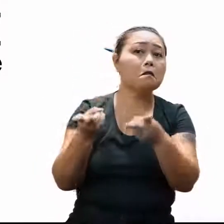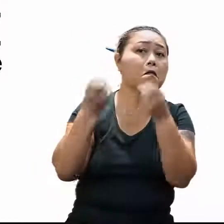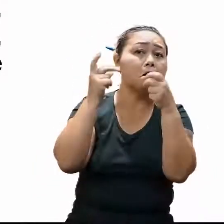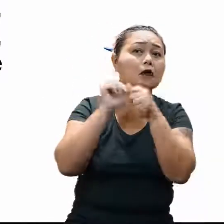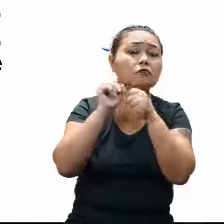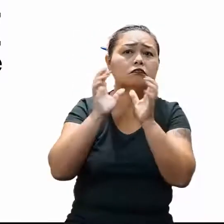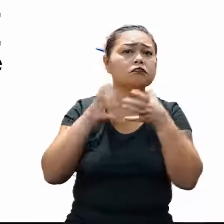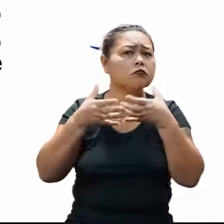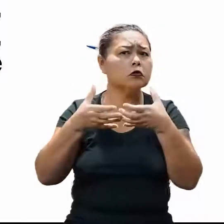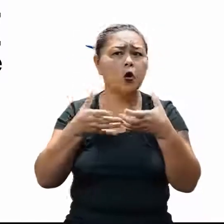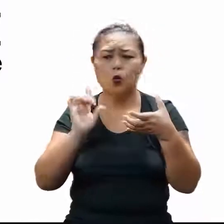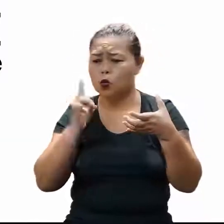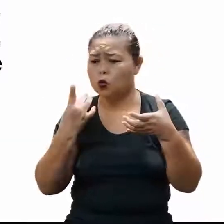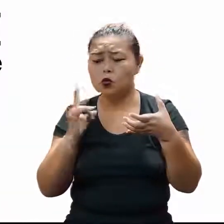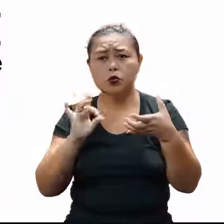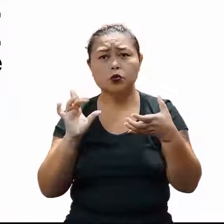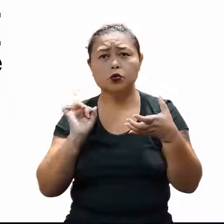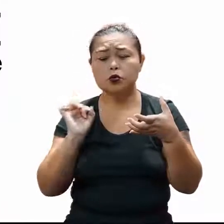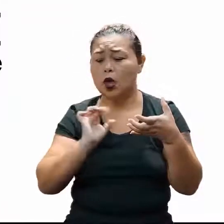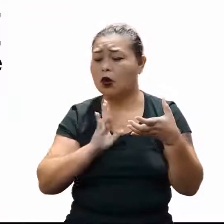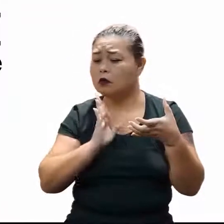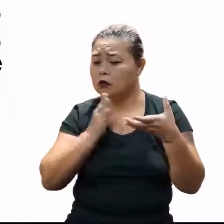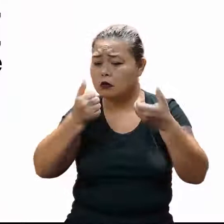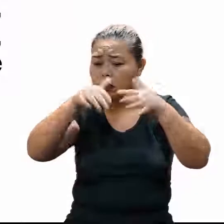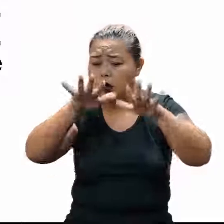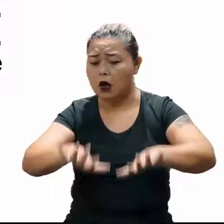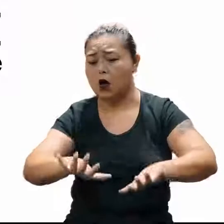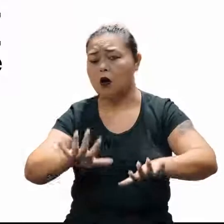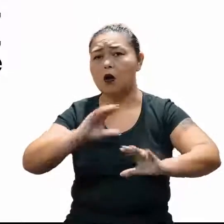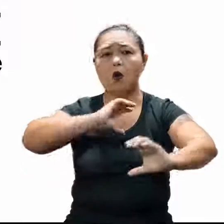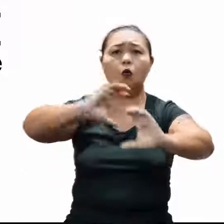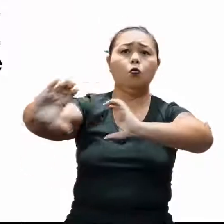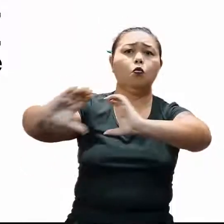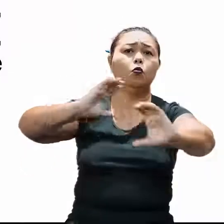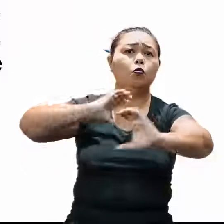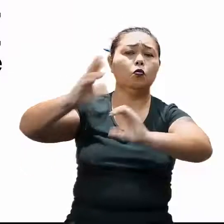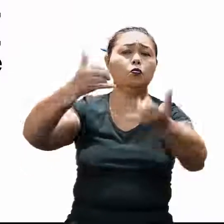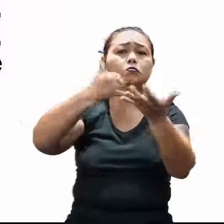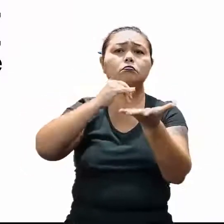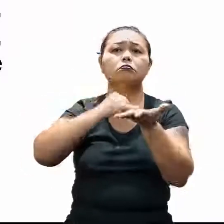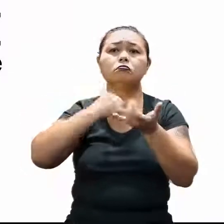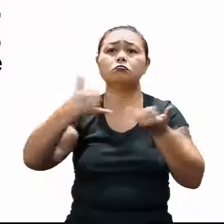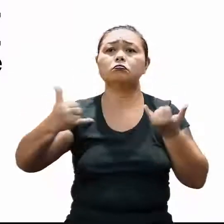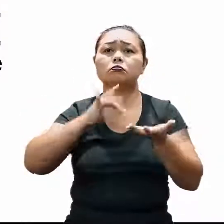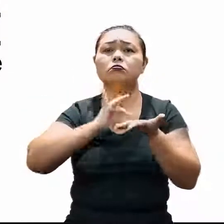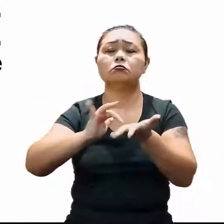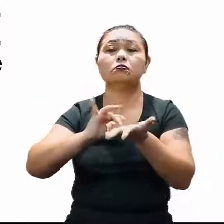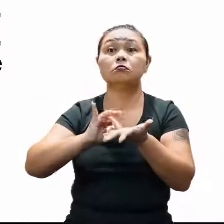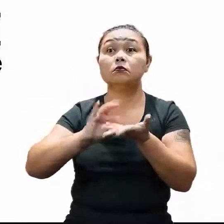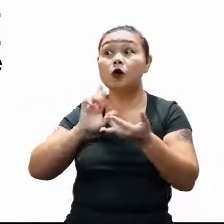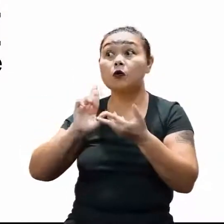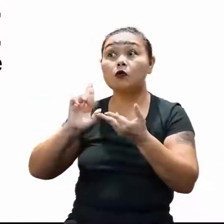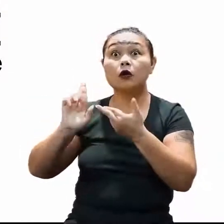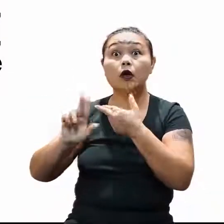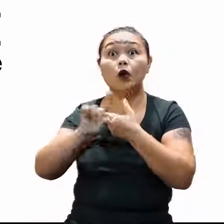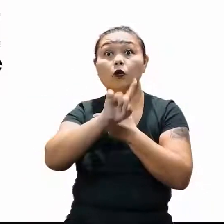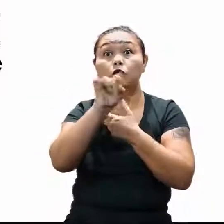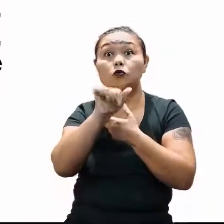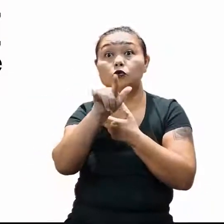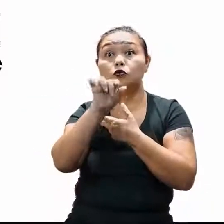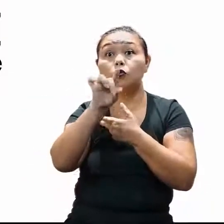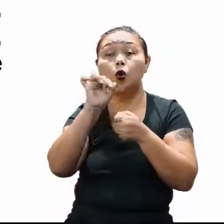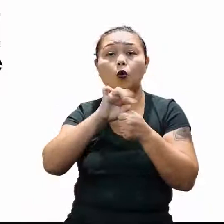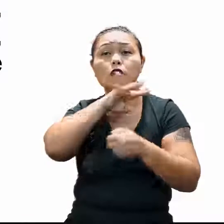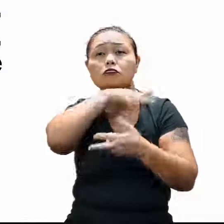a comissão não estava só para colocar comunicação com a ciência telegráfica. Tinha uma relação com zoologia.